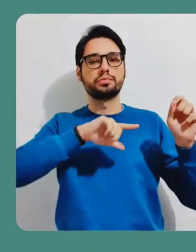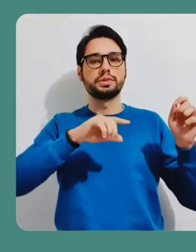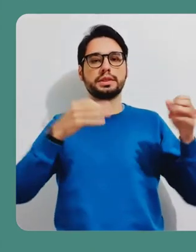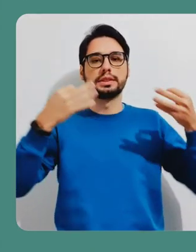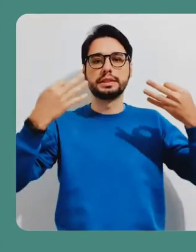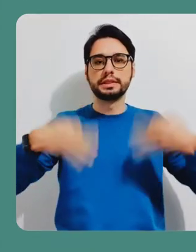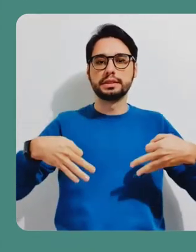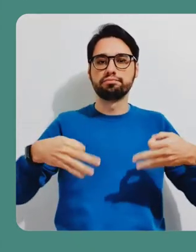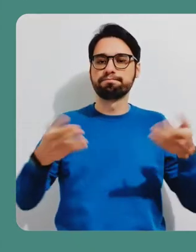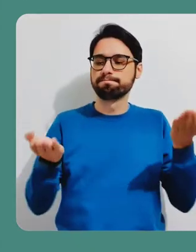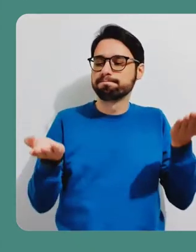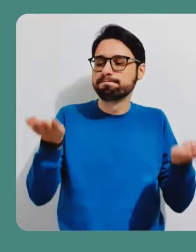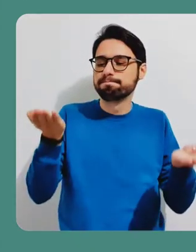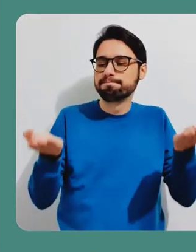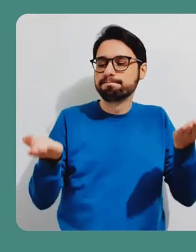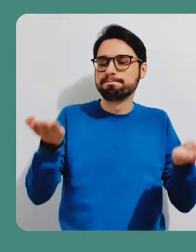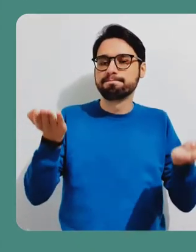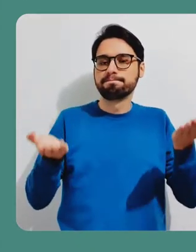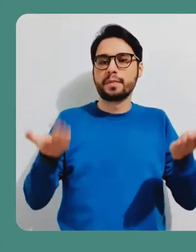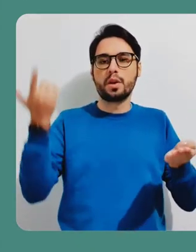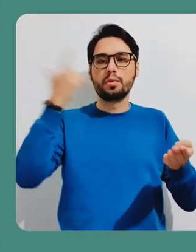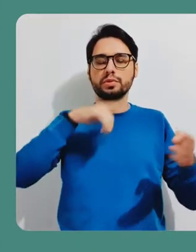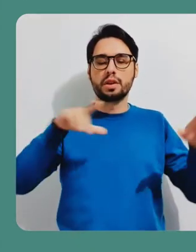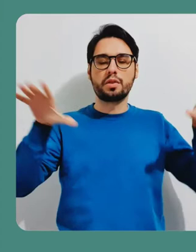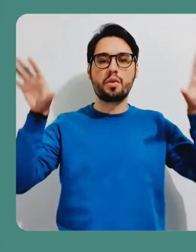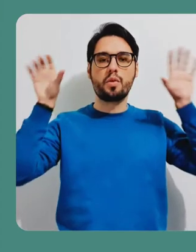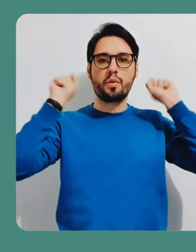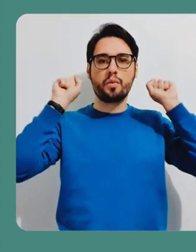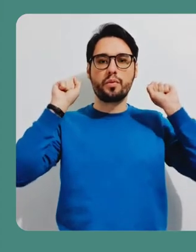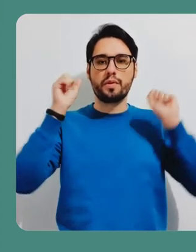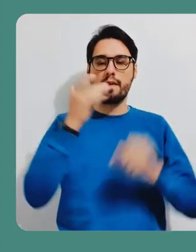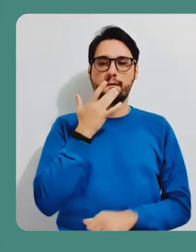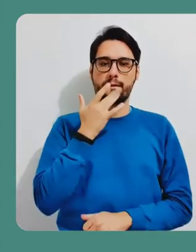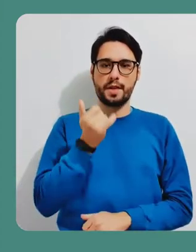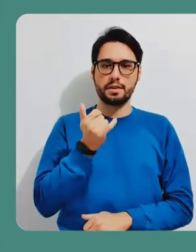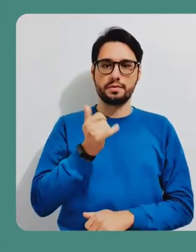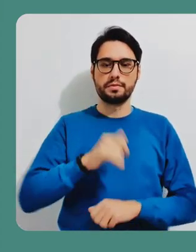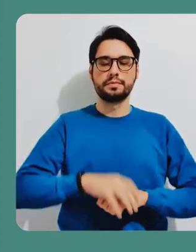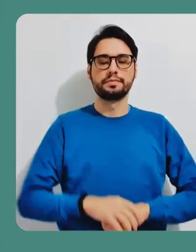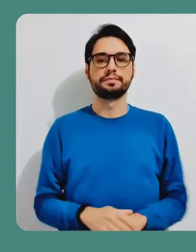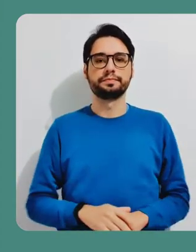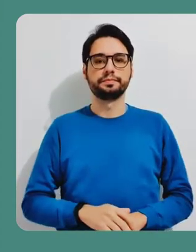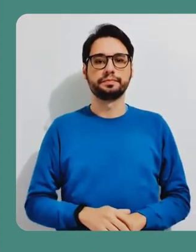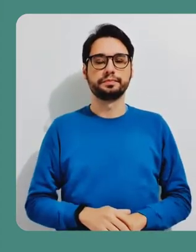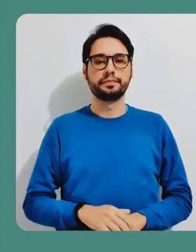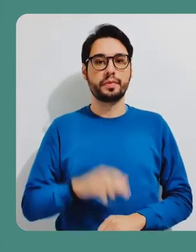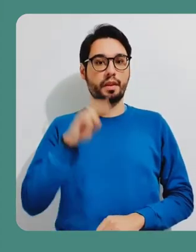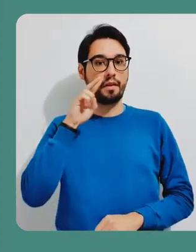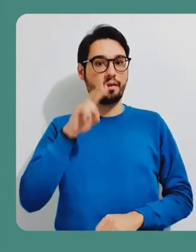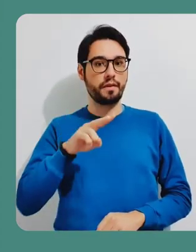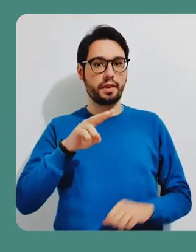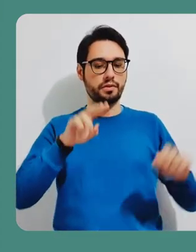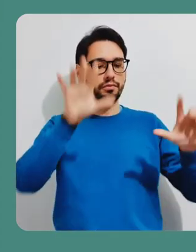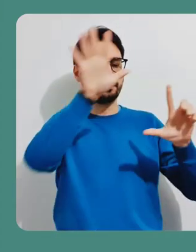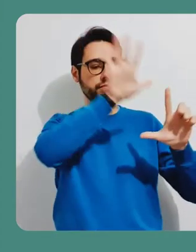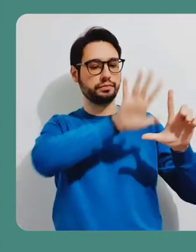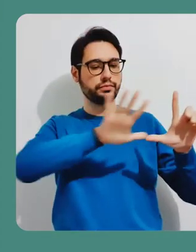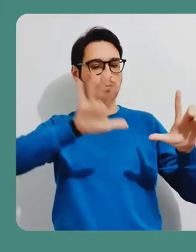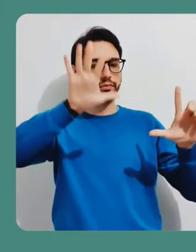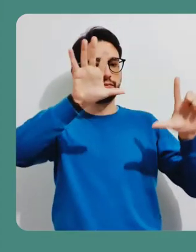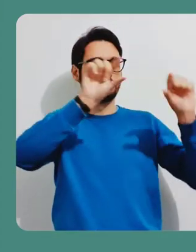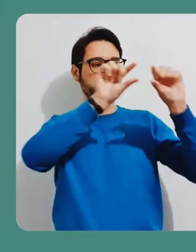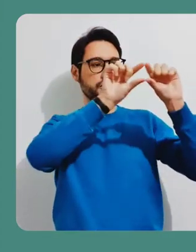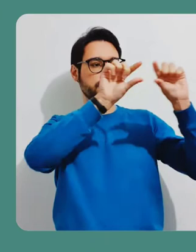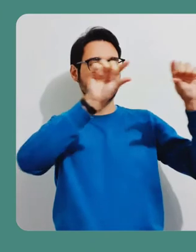um áudio mas equilibrado nem muito baixo e nem muito alto e que possa ser ouvido em qualquer